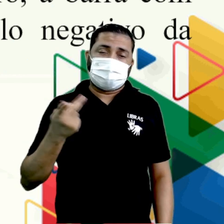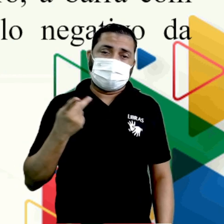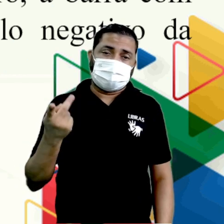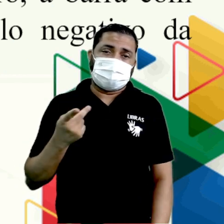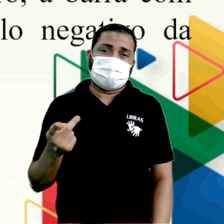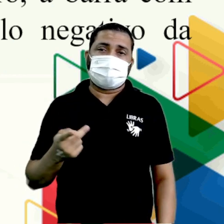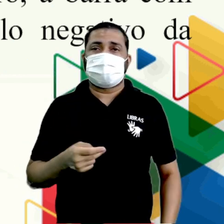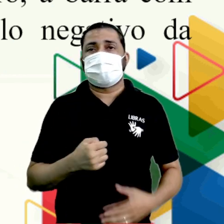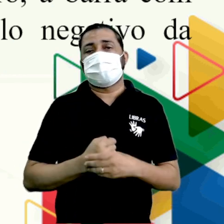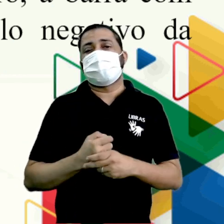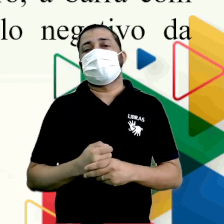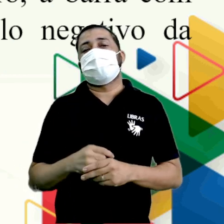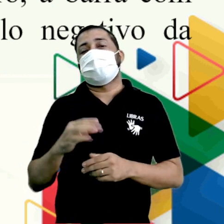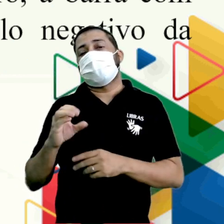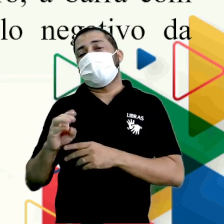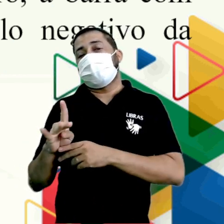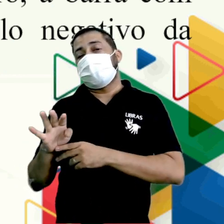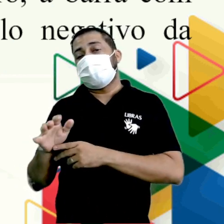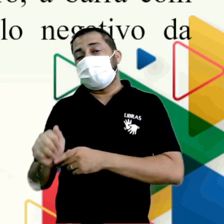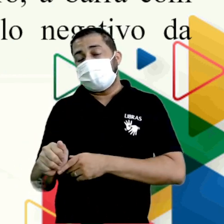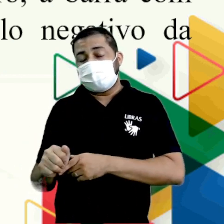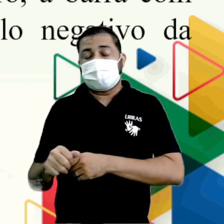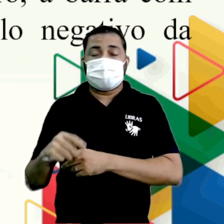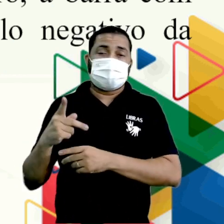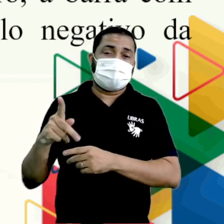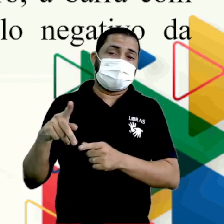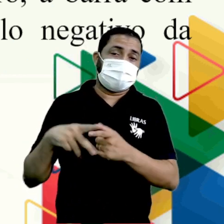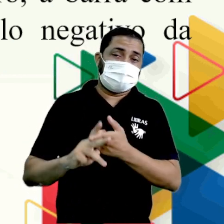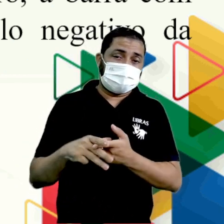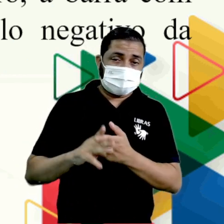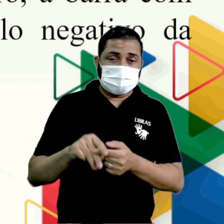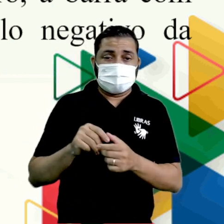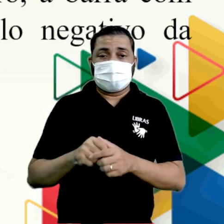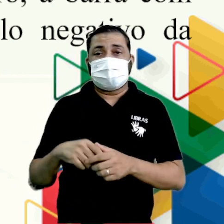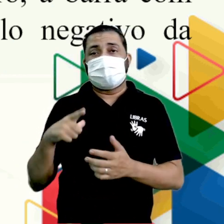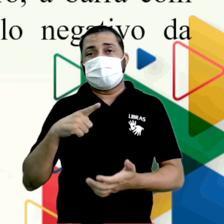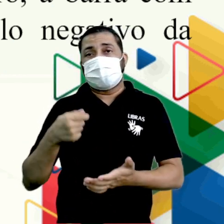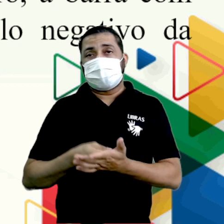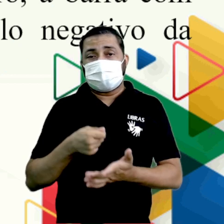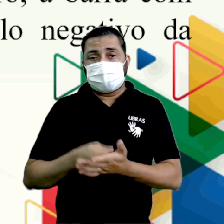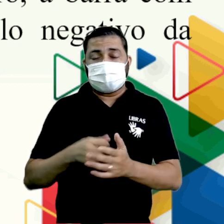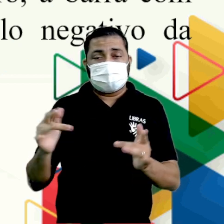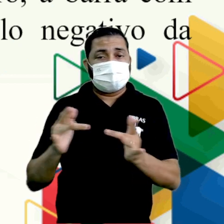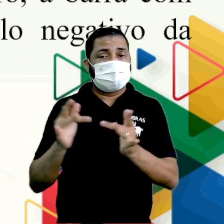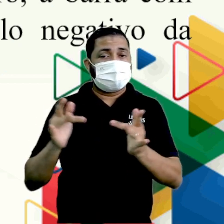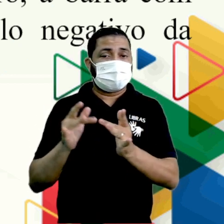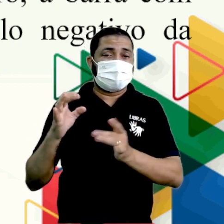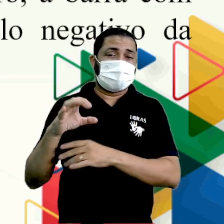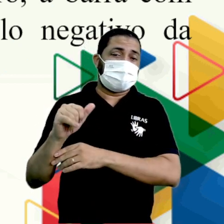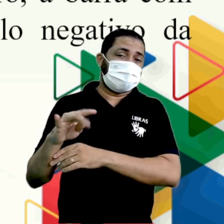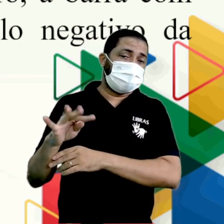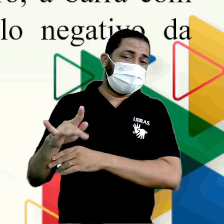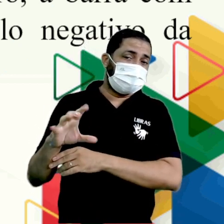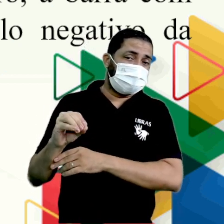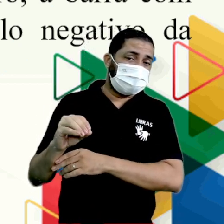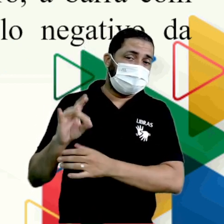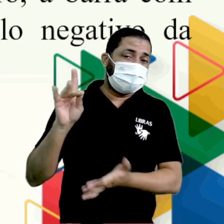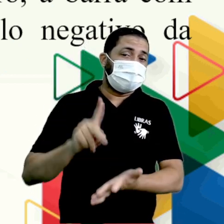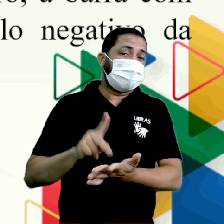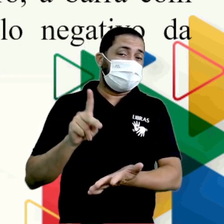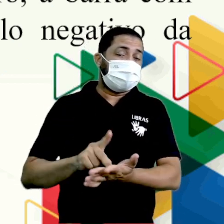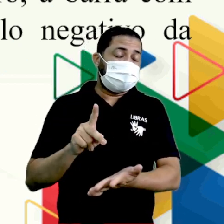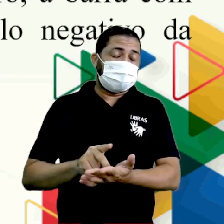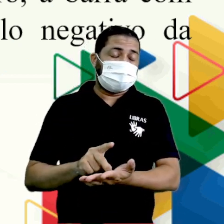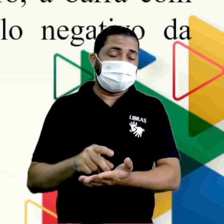caso da eletrodeposição do cobre, a peça a ser galvanizada deve estar conectada no cátodo. Verdadeiro, e eu vou